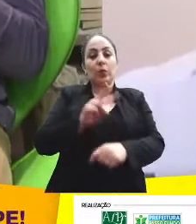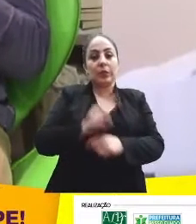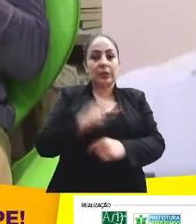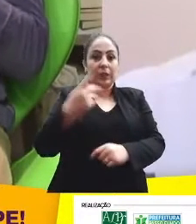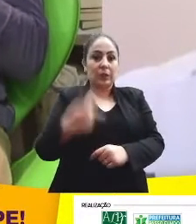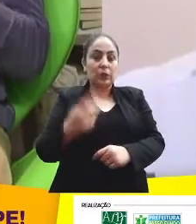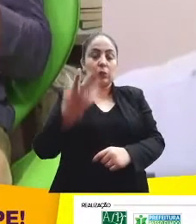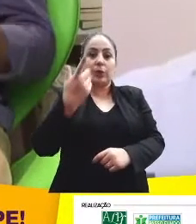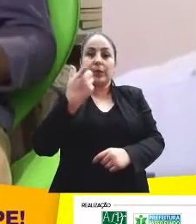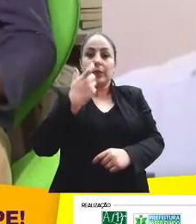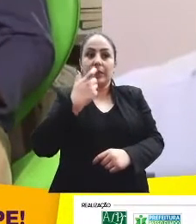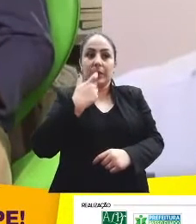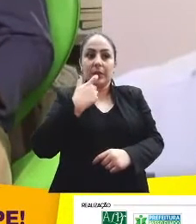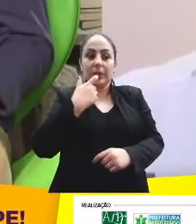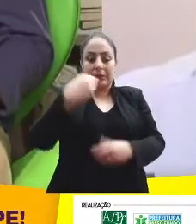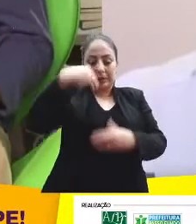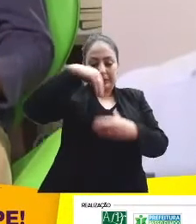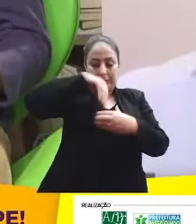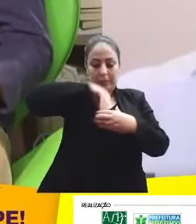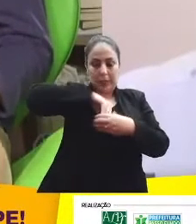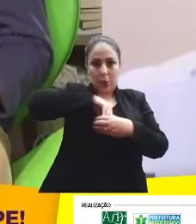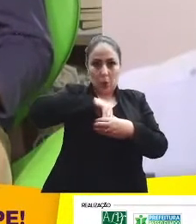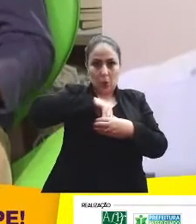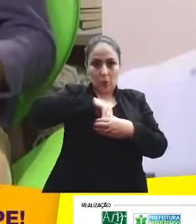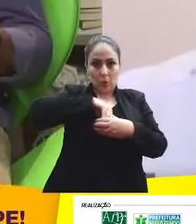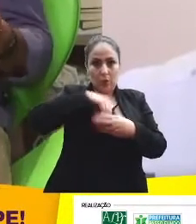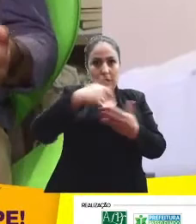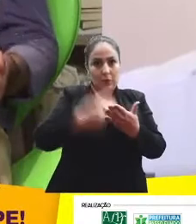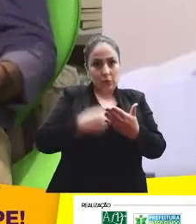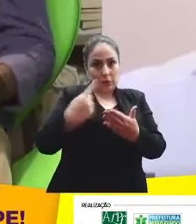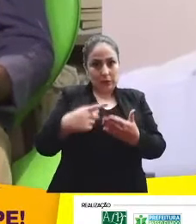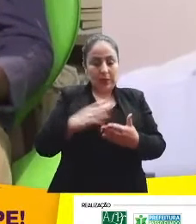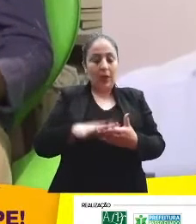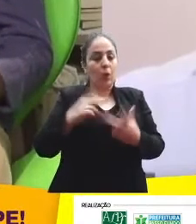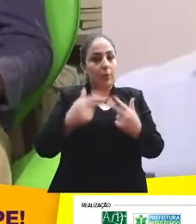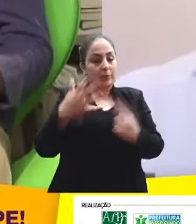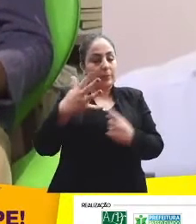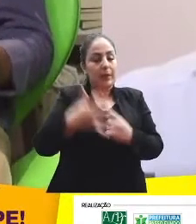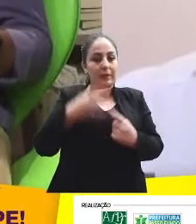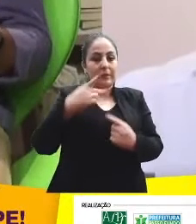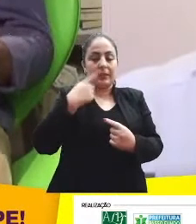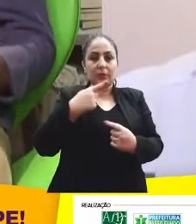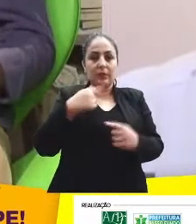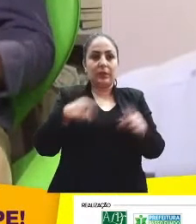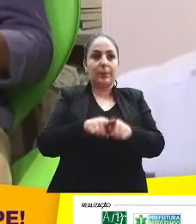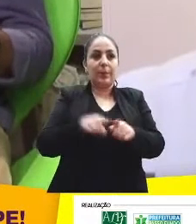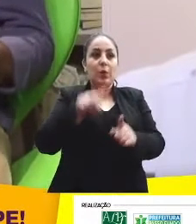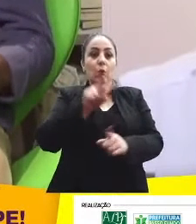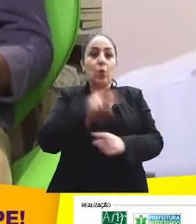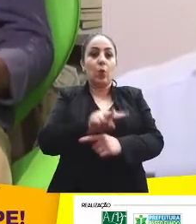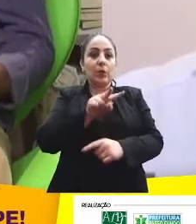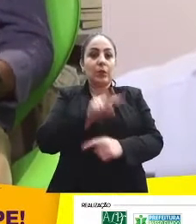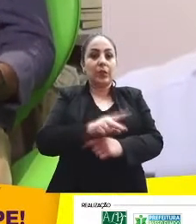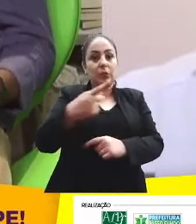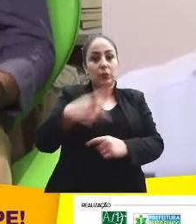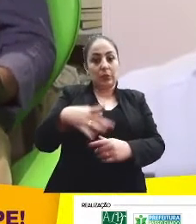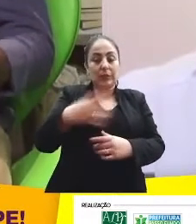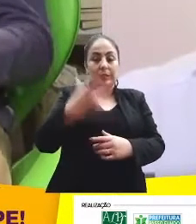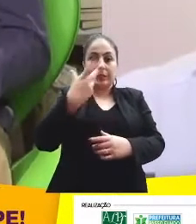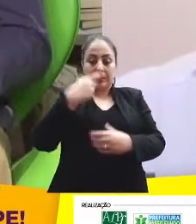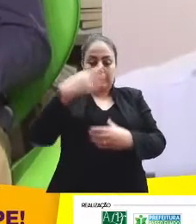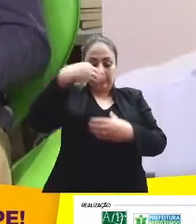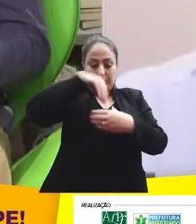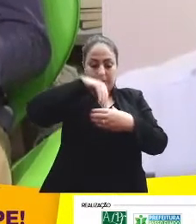Sua Criança Interior, que é a obra dele, e algumas palestras ele coloca Cuidando da Sua Criança